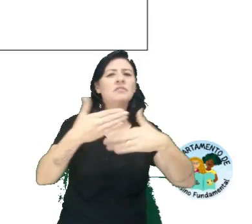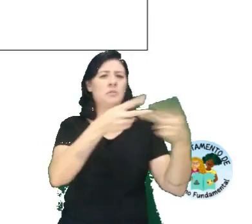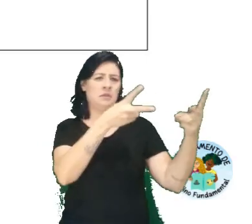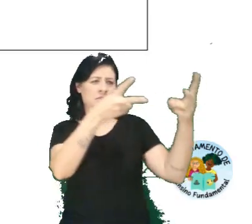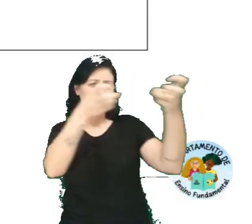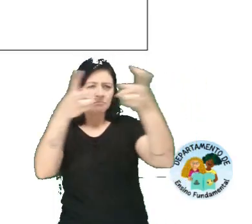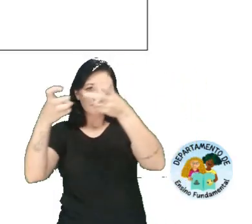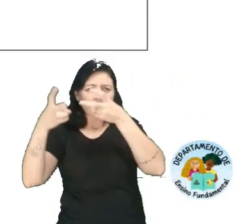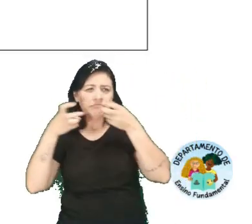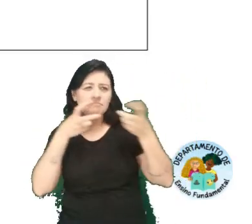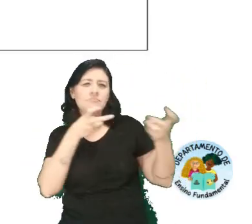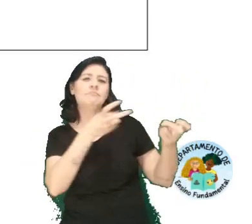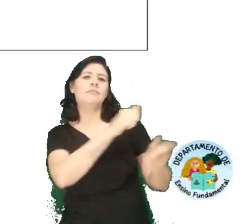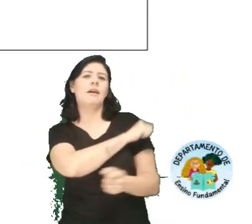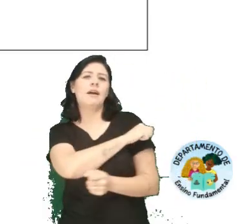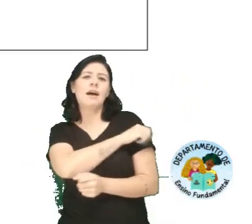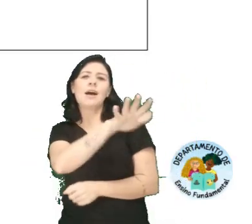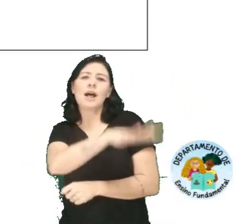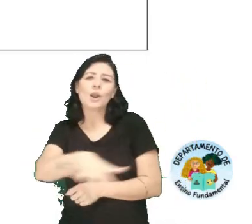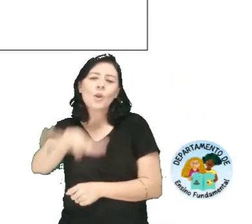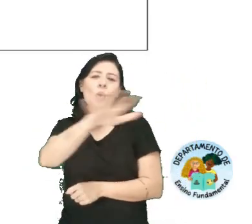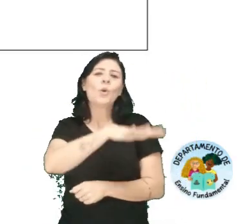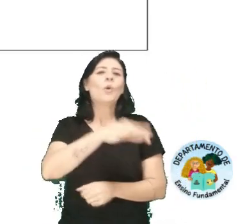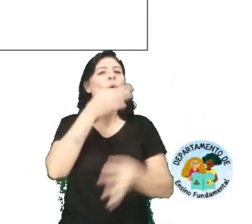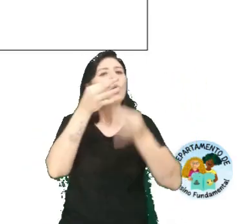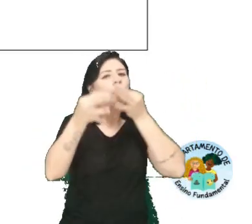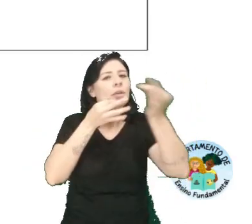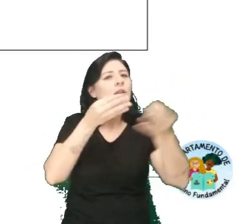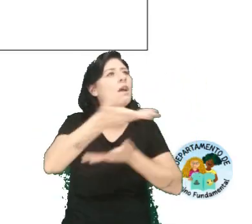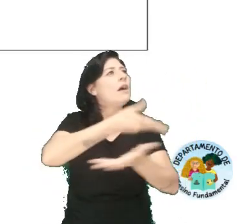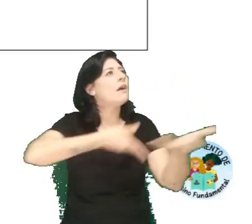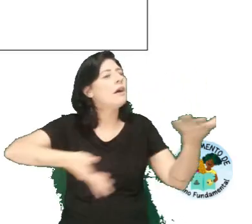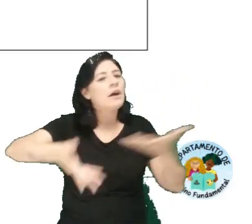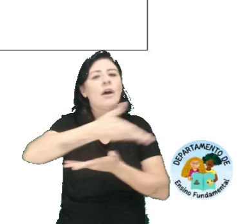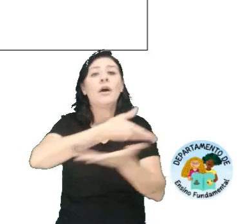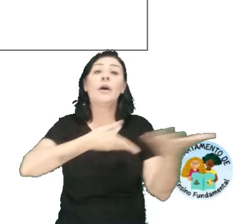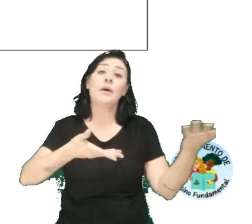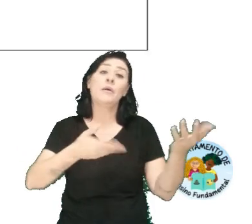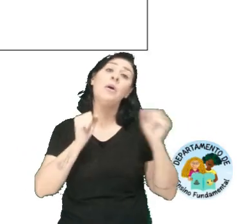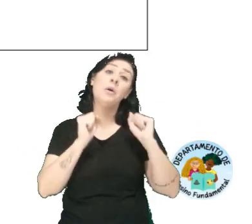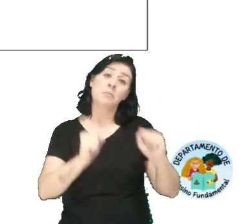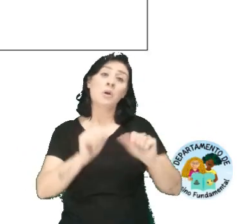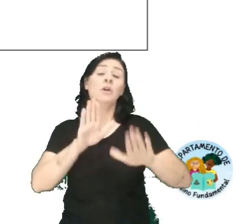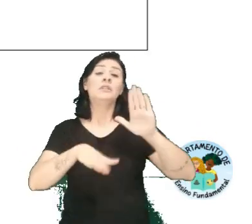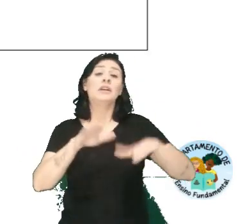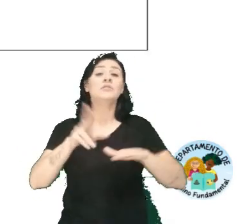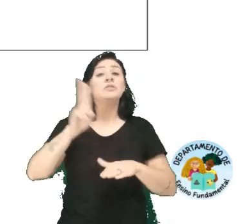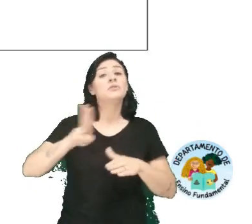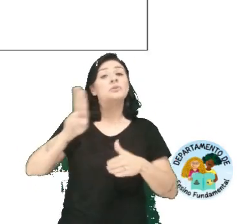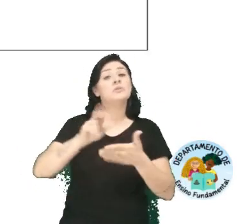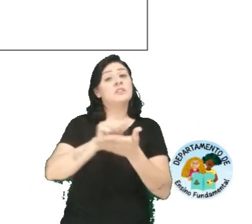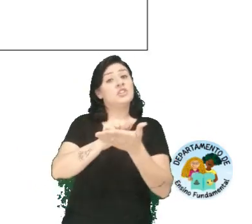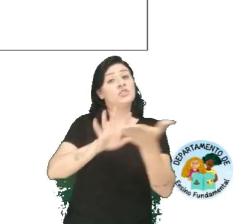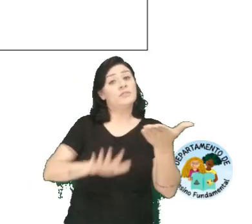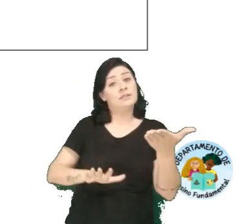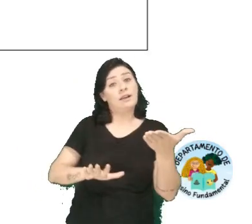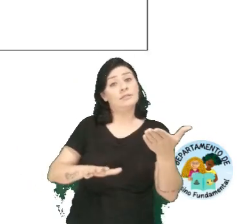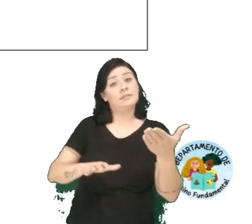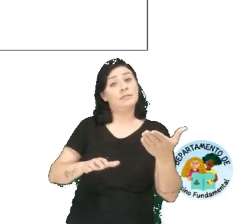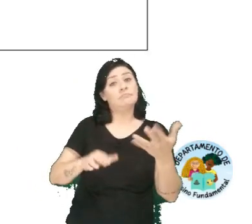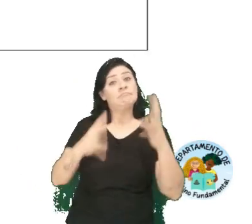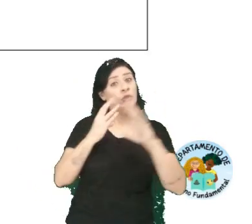a participação dos estudantes. Pode ser que você elabore atividades que você vai utilizar como avaliativas,